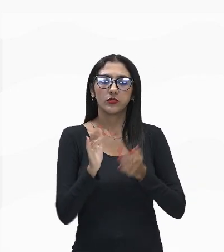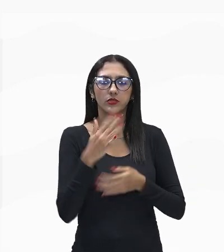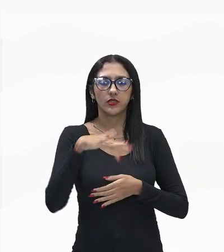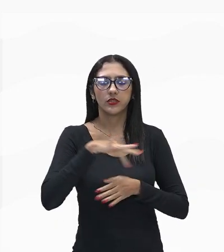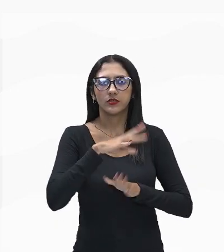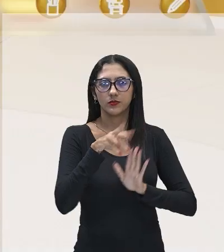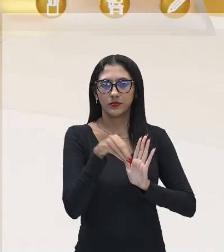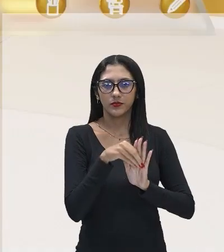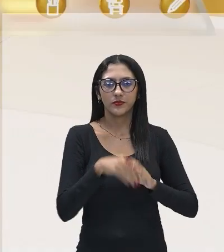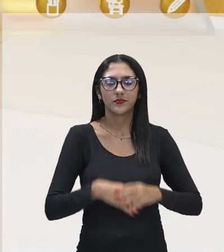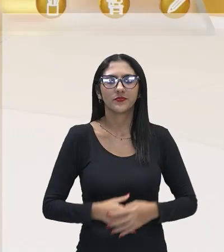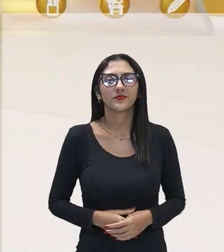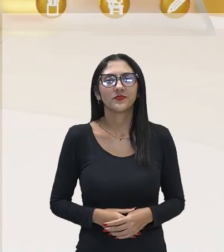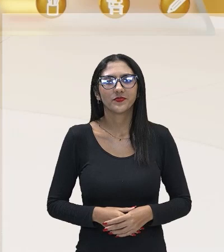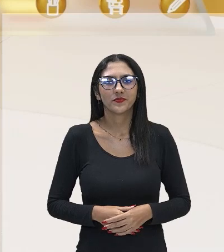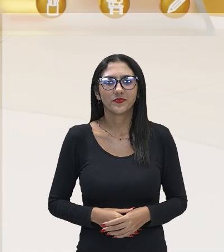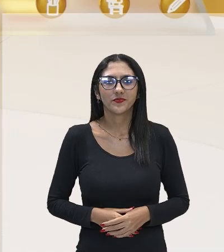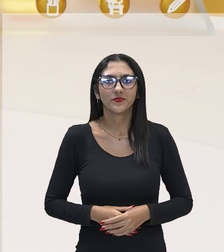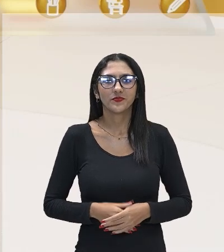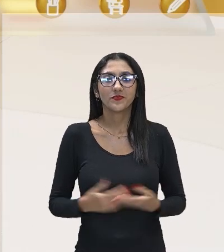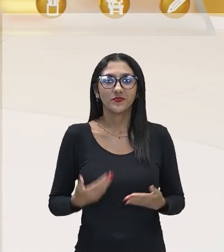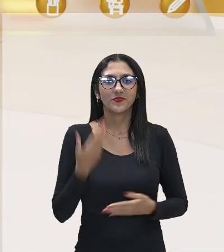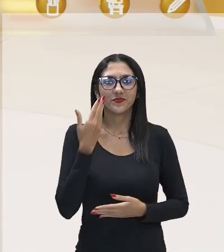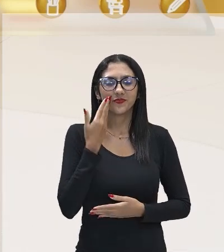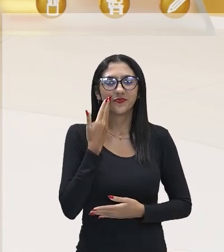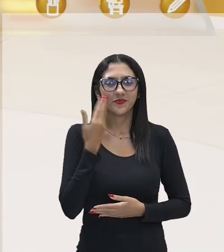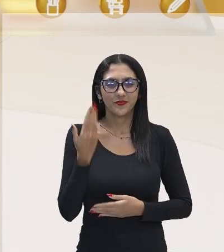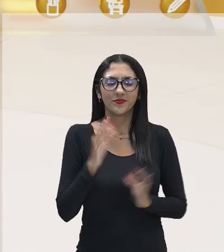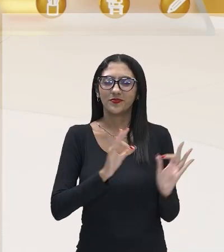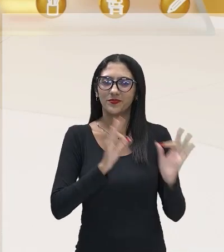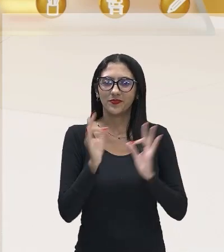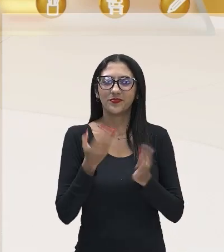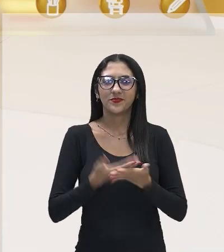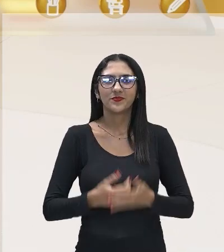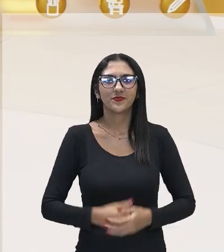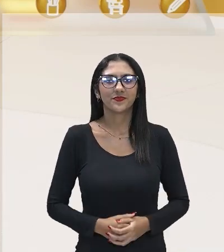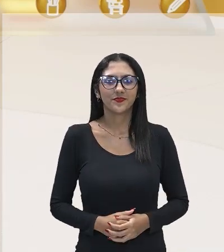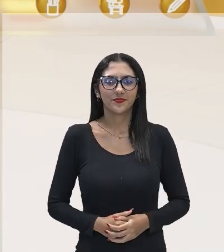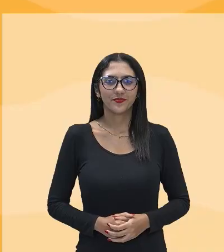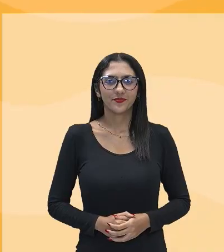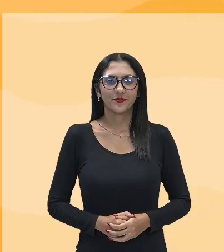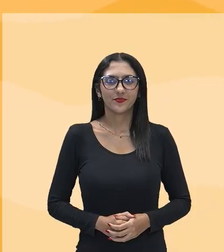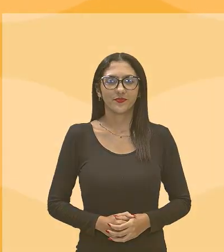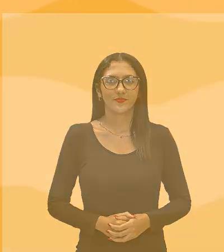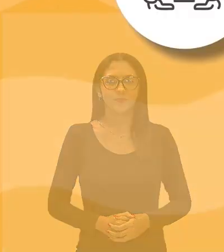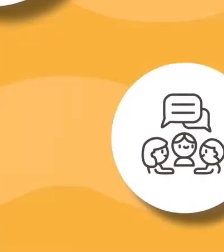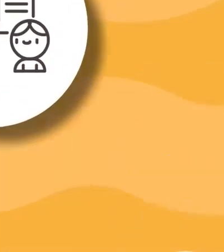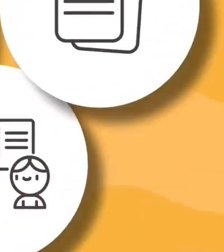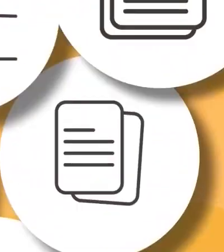contexto amazônico. Então, sem mais delongas, vamos à nossa aula.